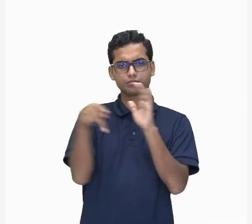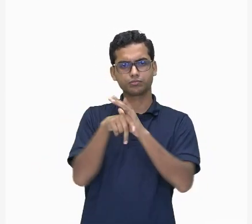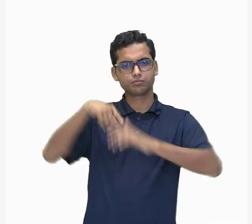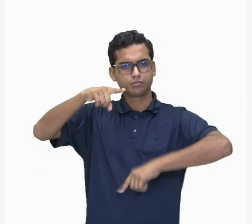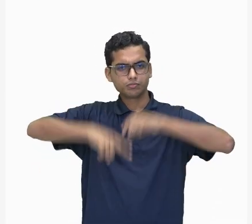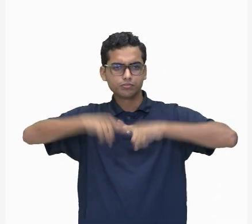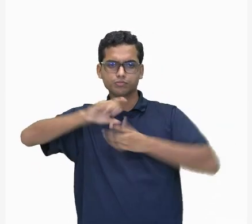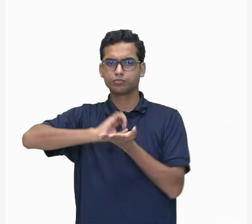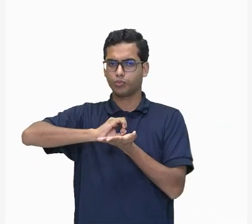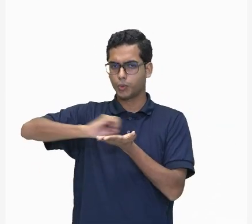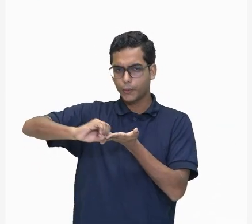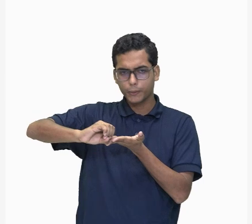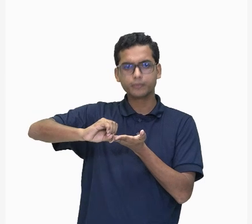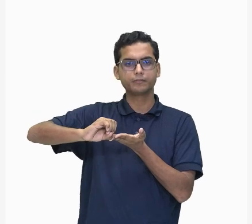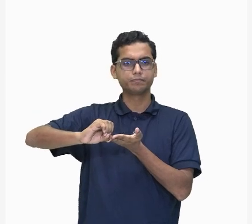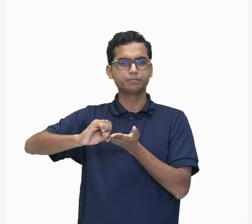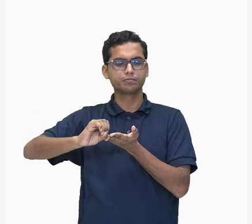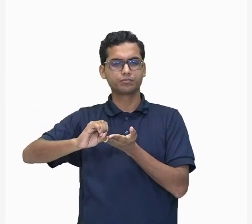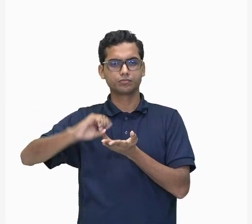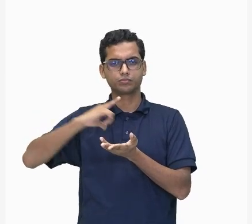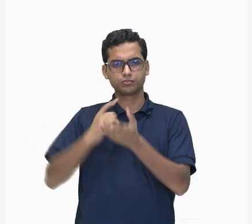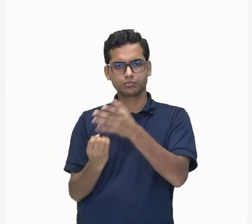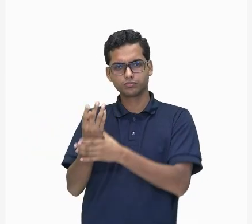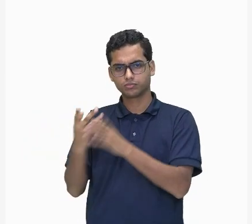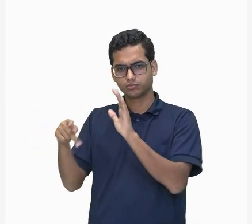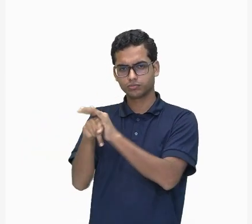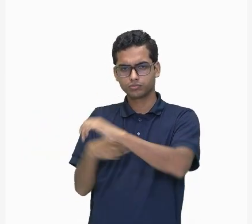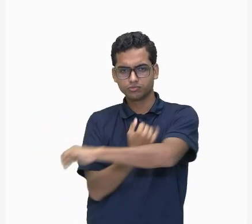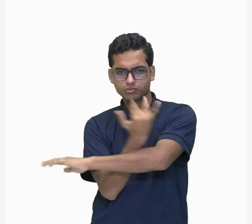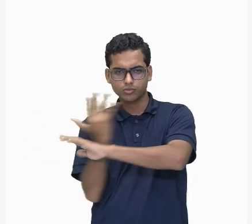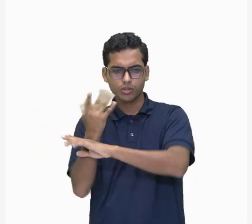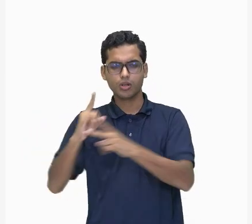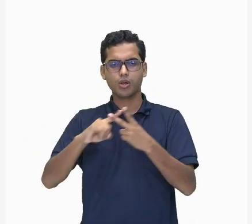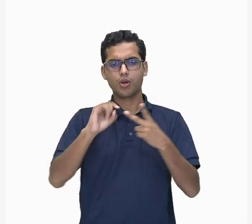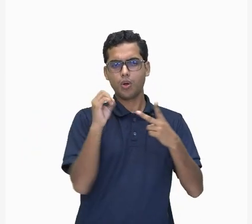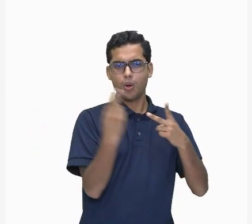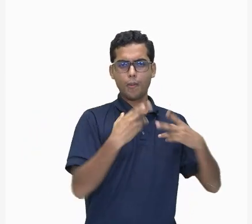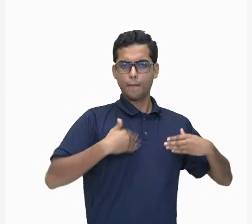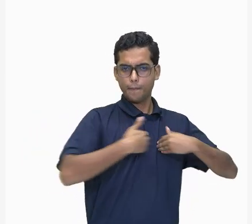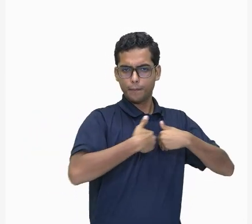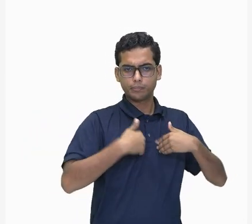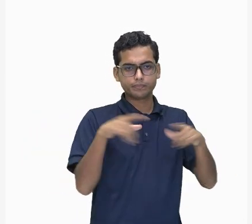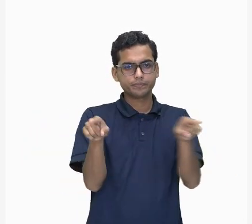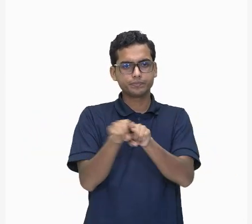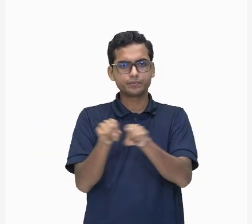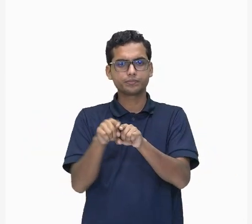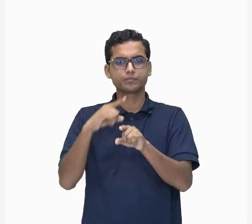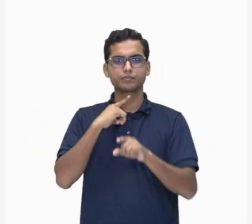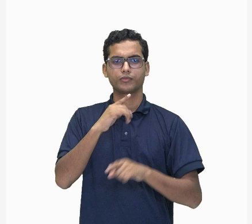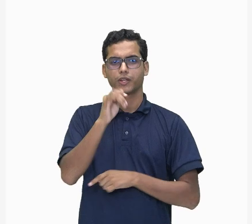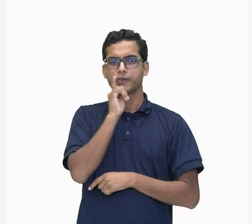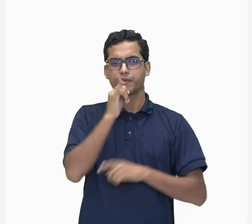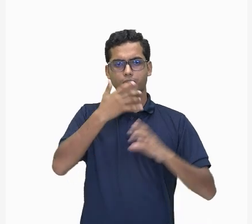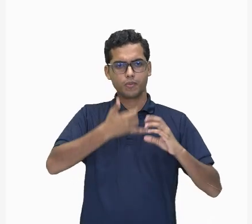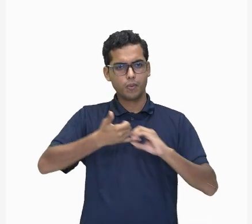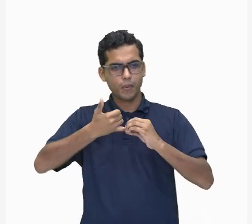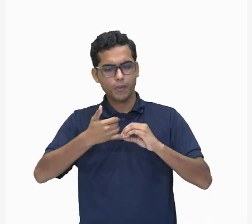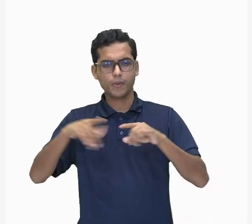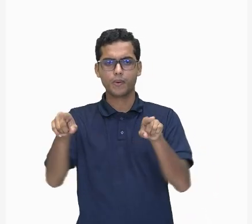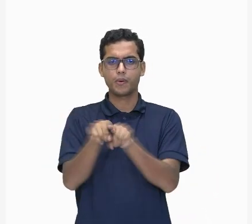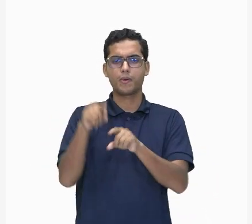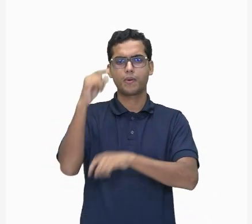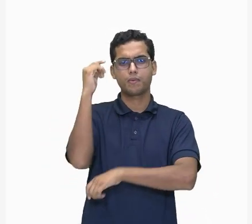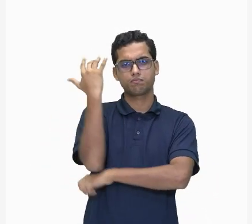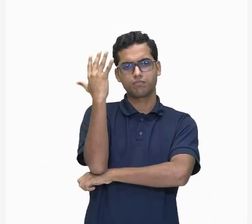e é utilizada na produção de energia. São exemplos a madeira, a casca de arroz e o bagaço da cana. A